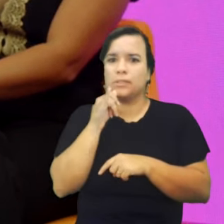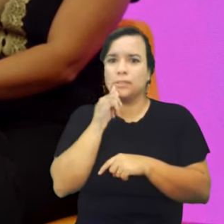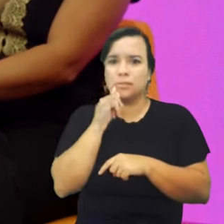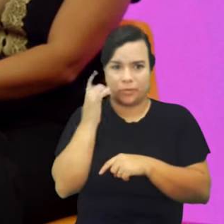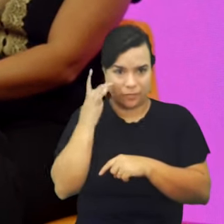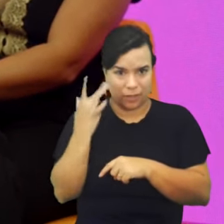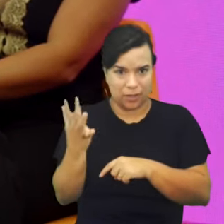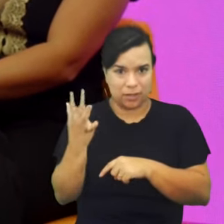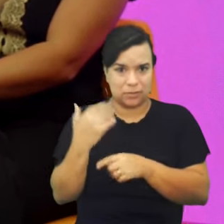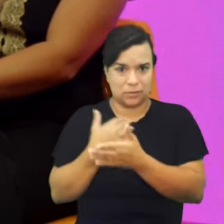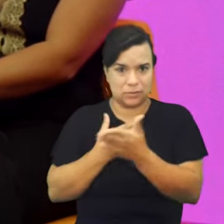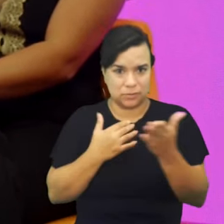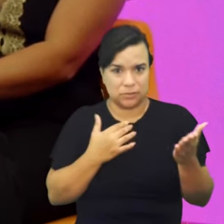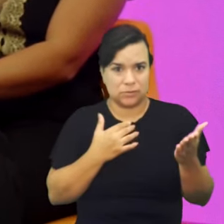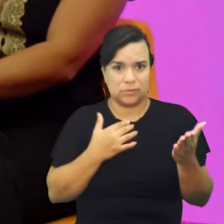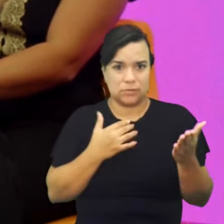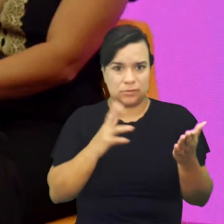foi fácil para vocês